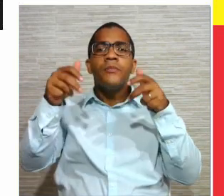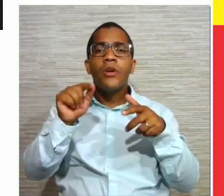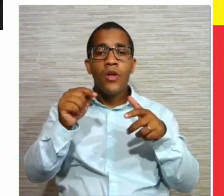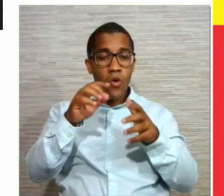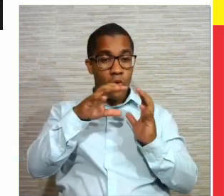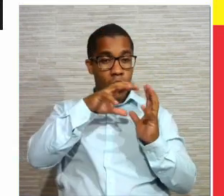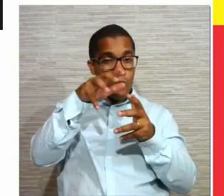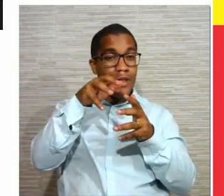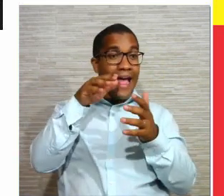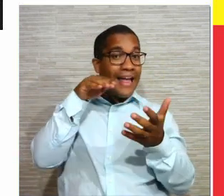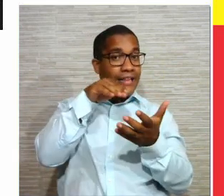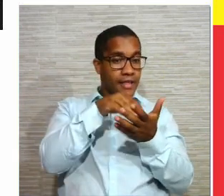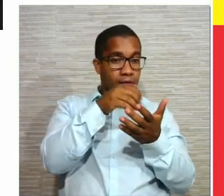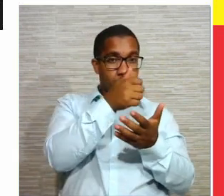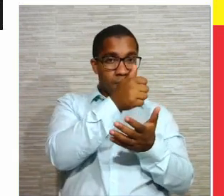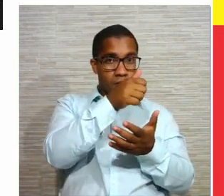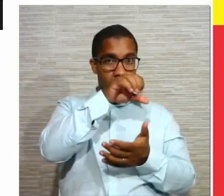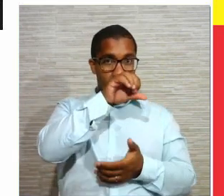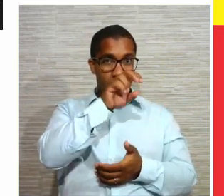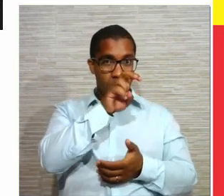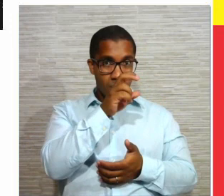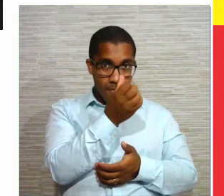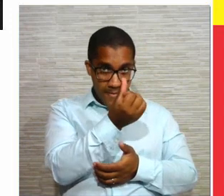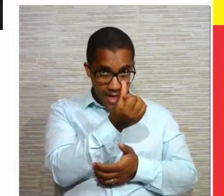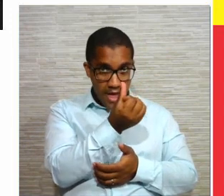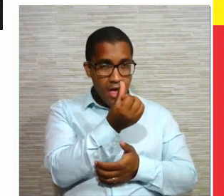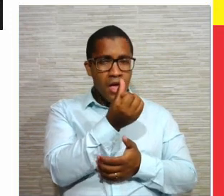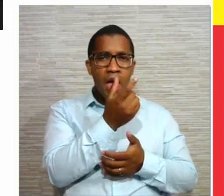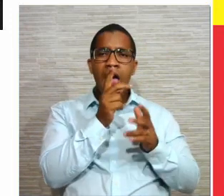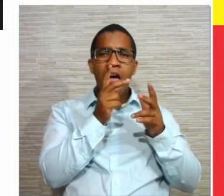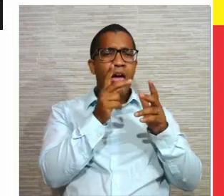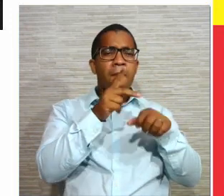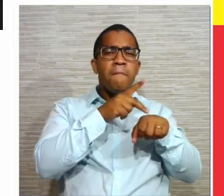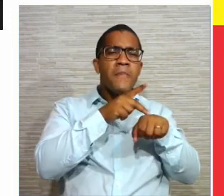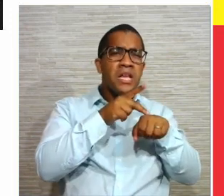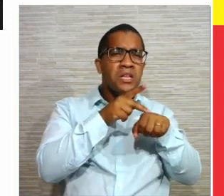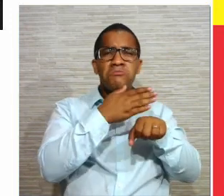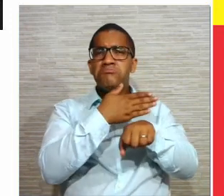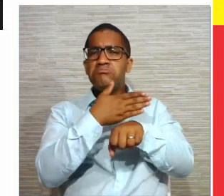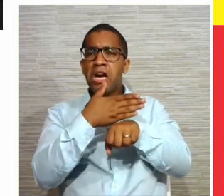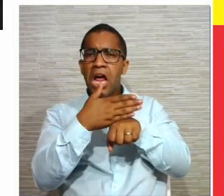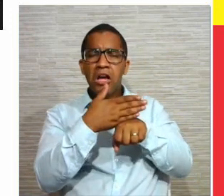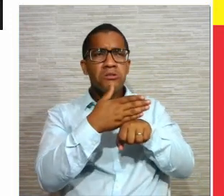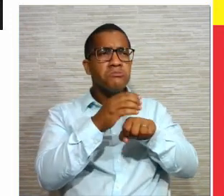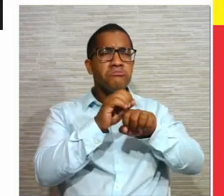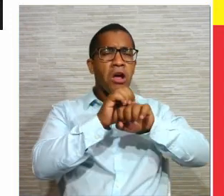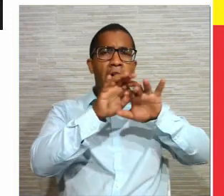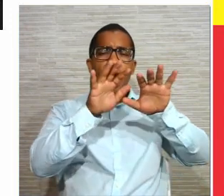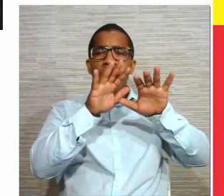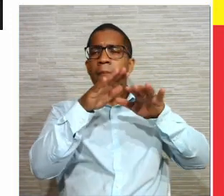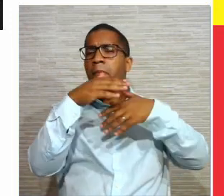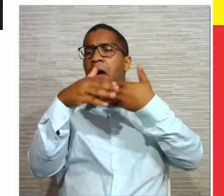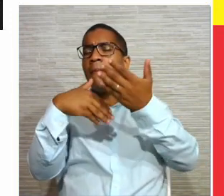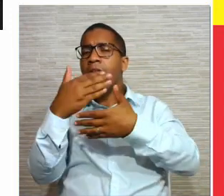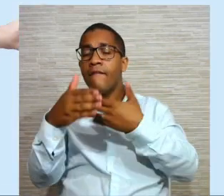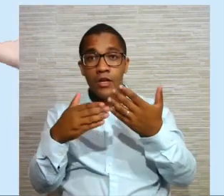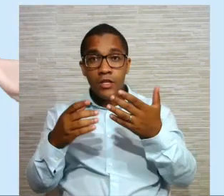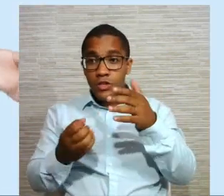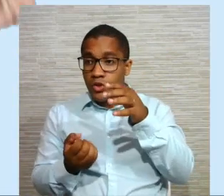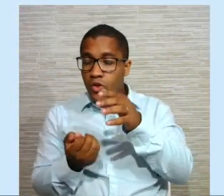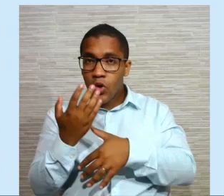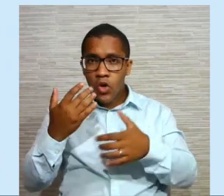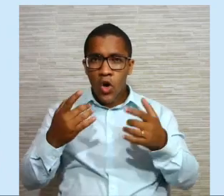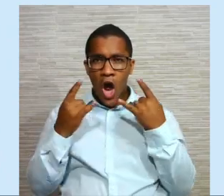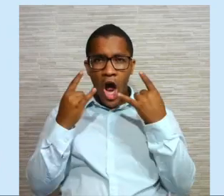1956 era em preto e branco. Então surgiu o rock and roll e o tornou colorido. Então é uma frase bastante famosa de Keith